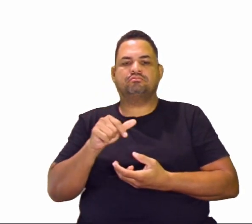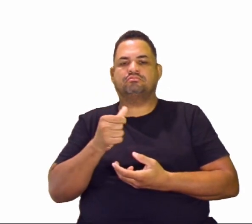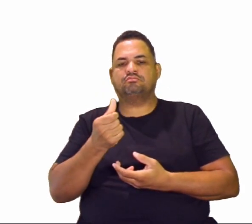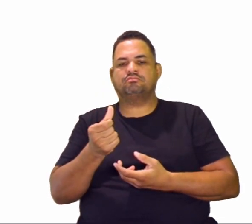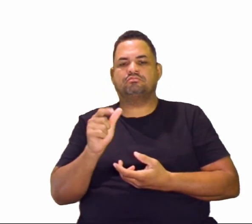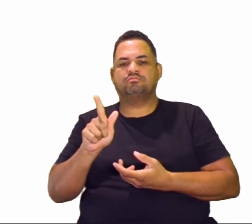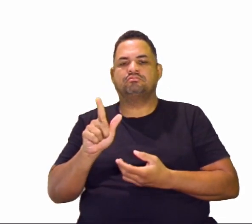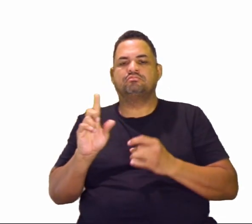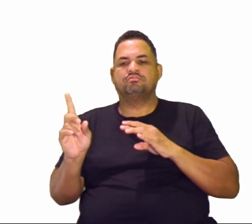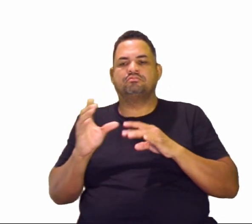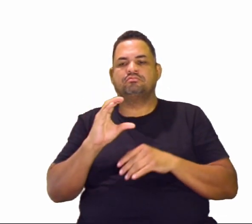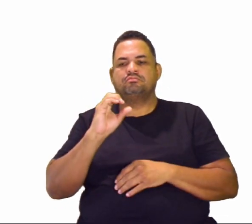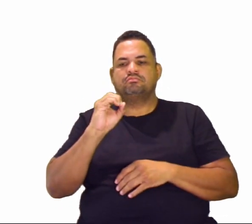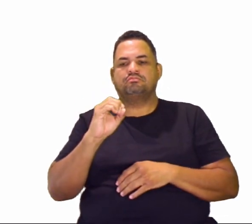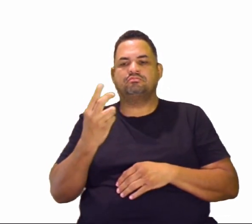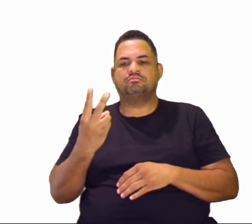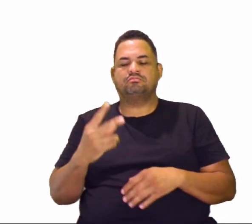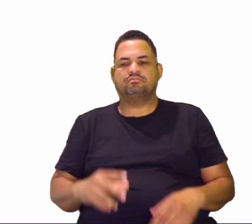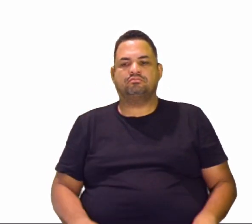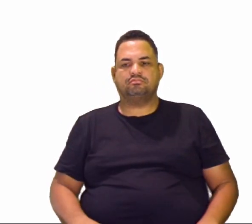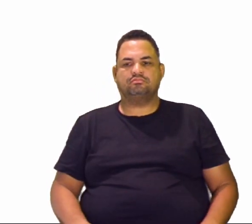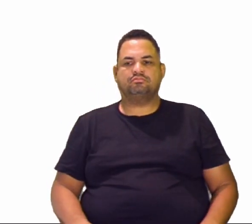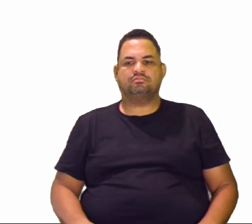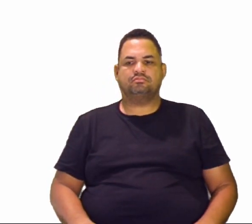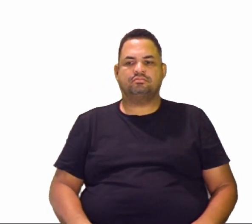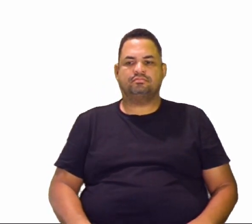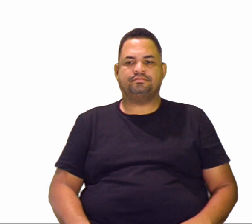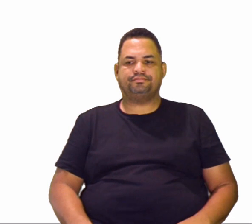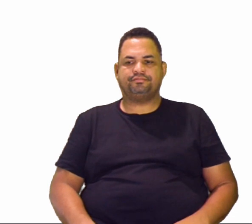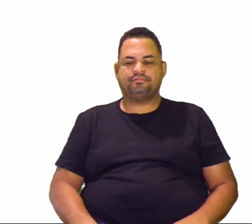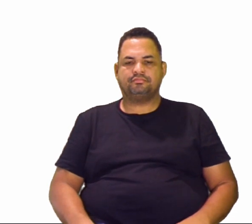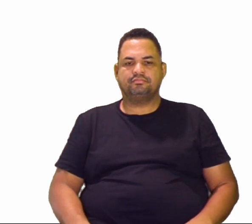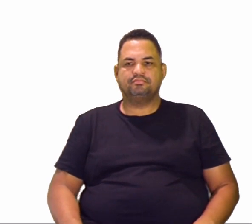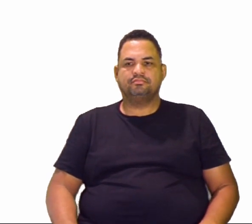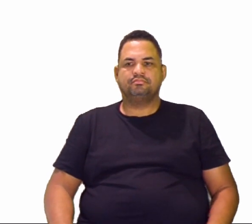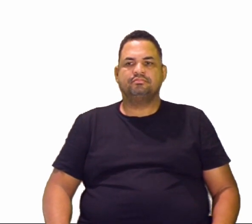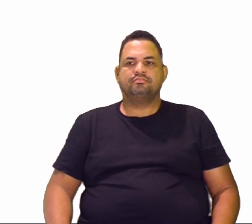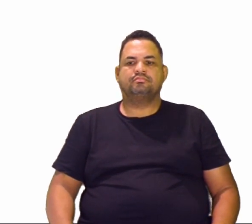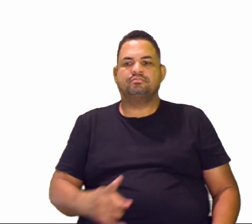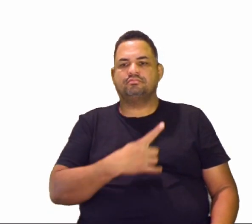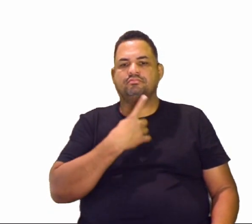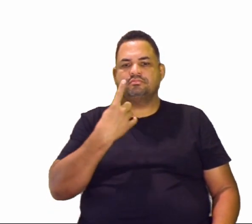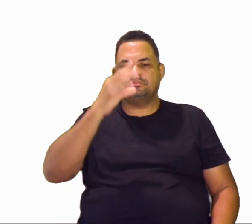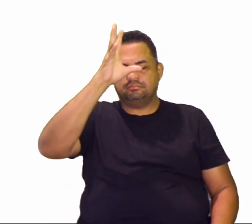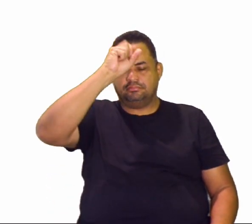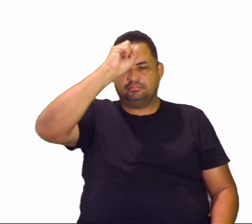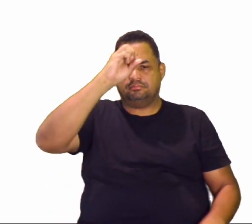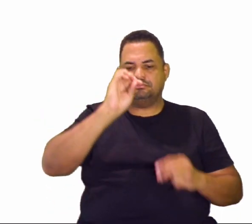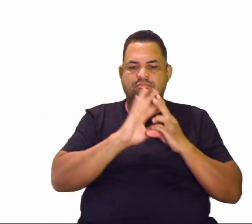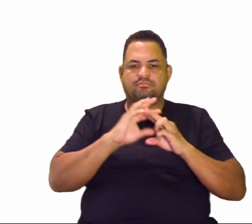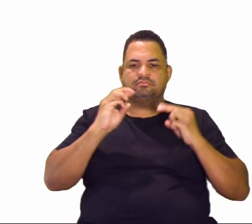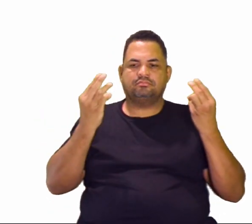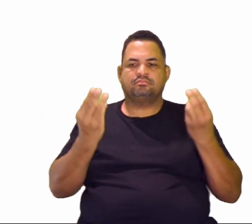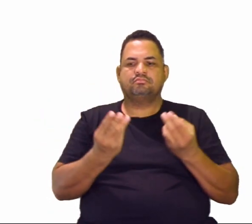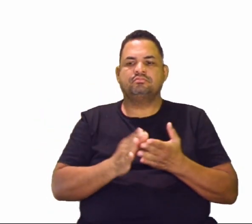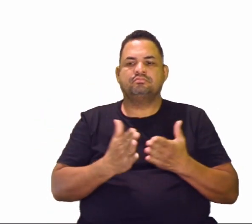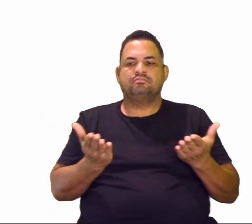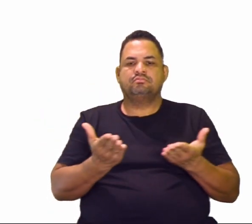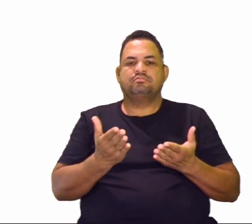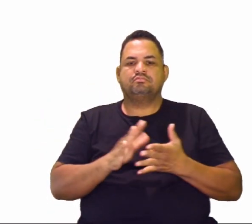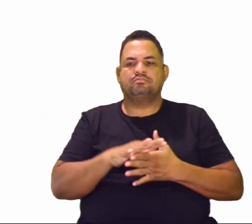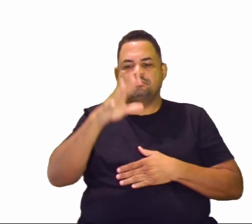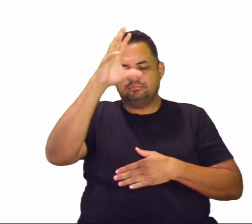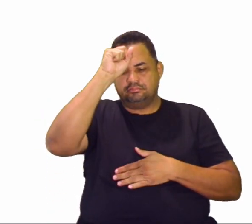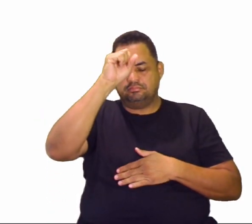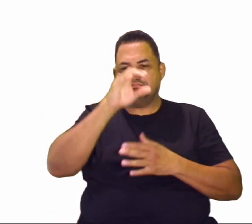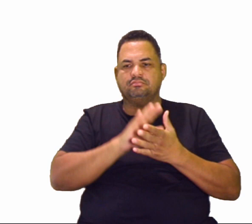33,6 litros de O2. Tudo bem até aí, meu caro? Então, nós aprendemos massa molar e agora,